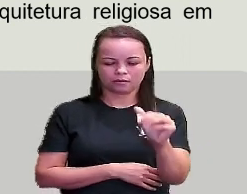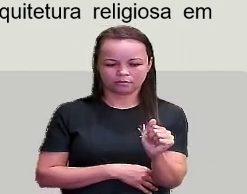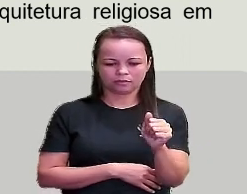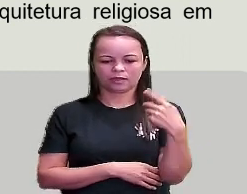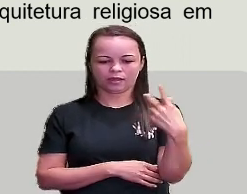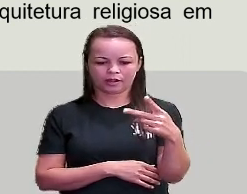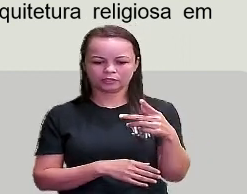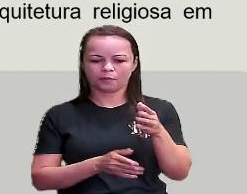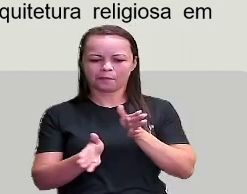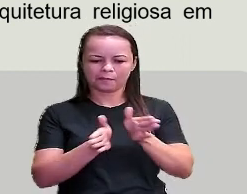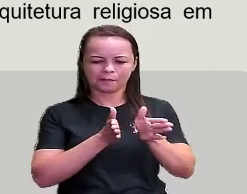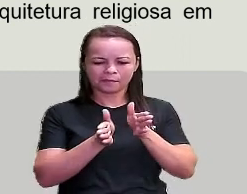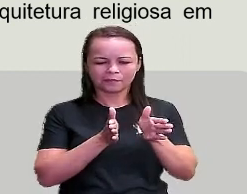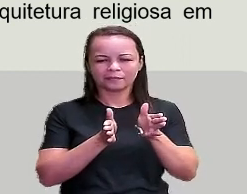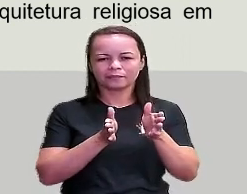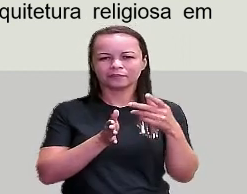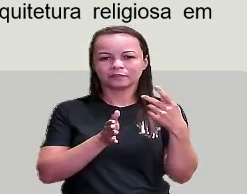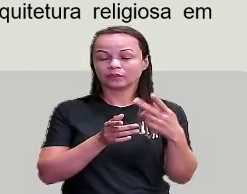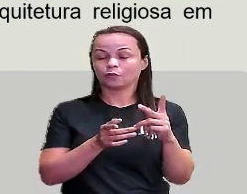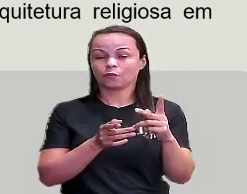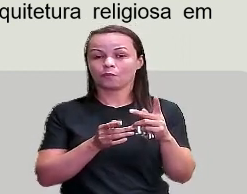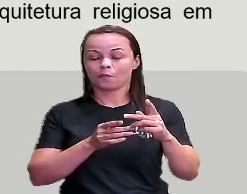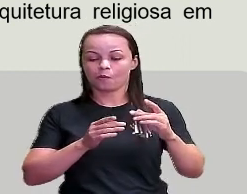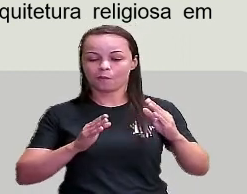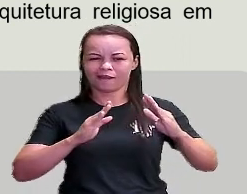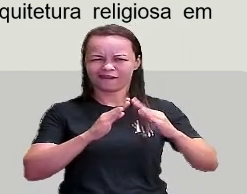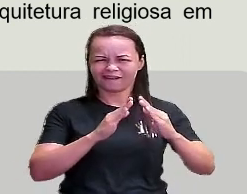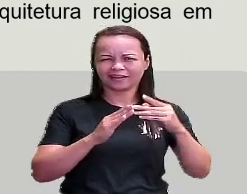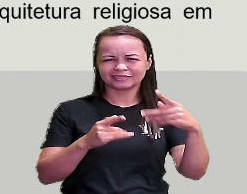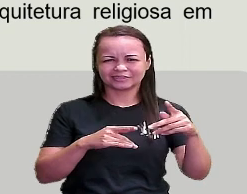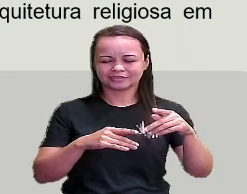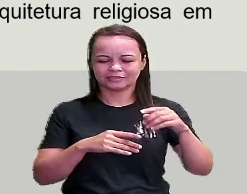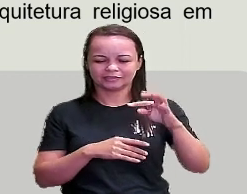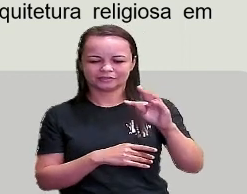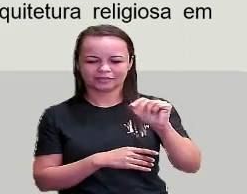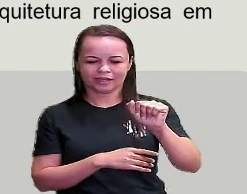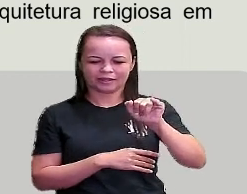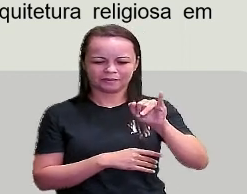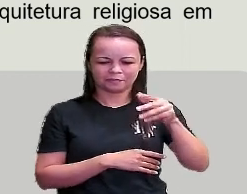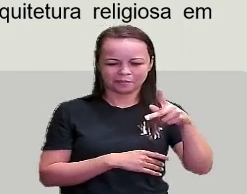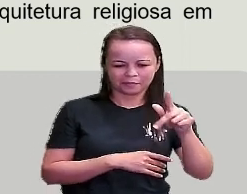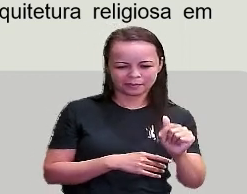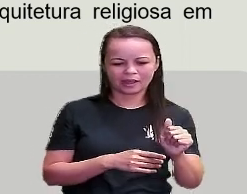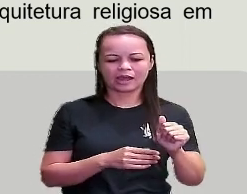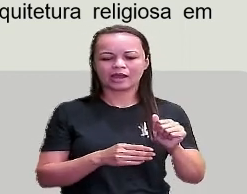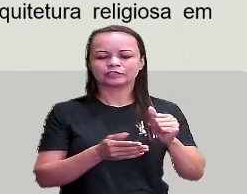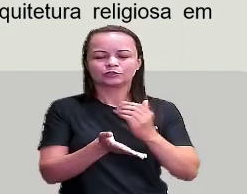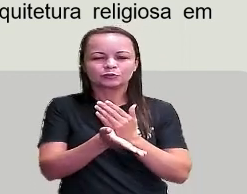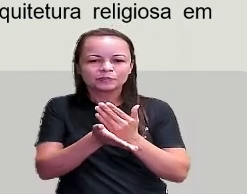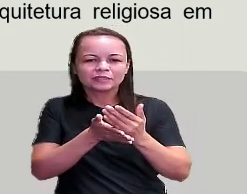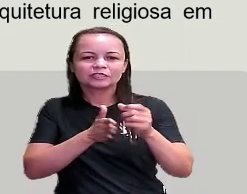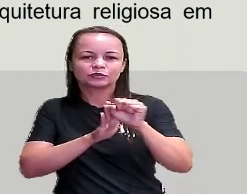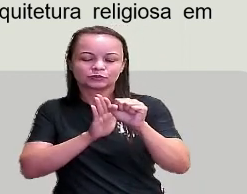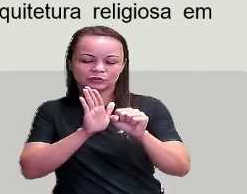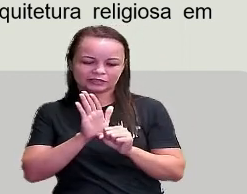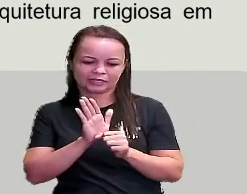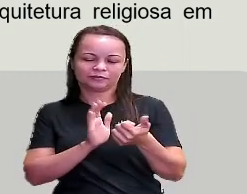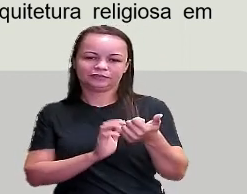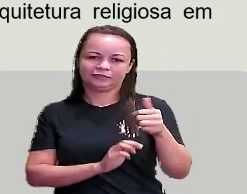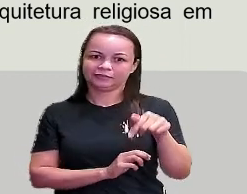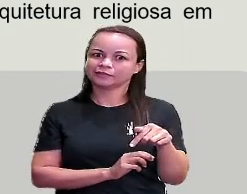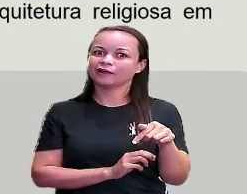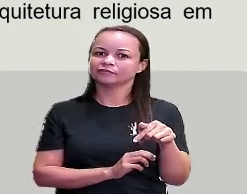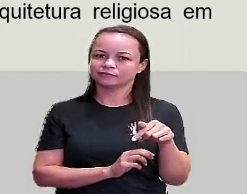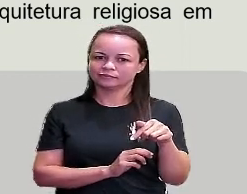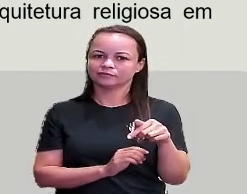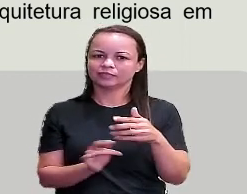século XVII. Então, até hoje está lá a construção, veja. Início do século XVII, estamos no ano de 2022. Olha quanto